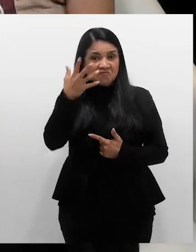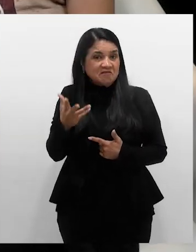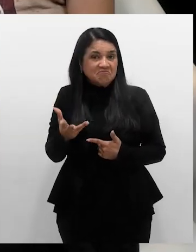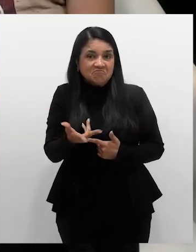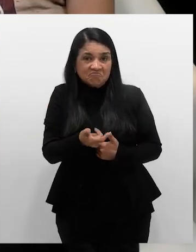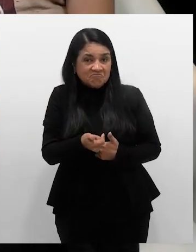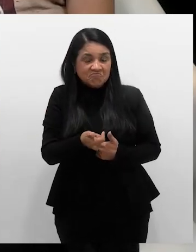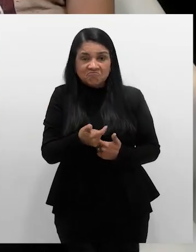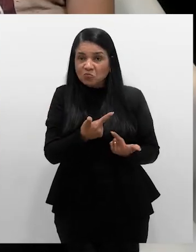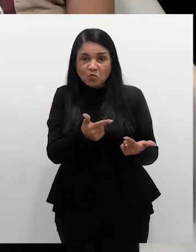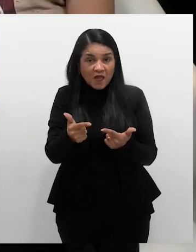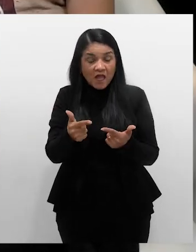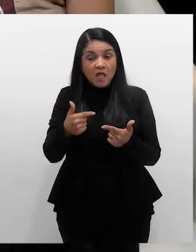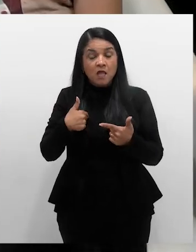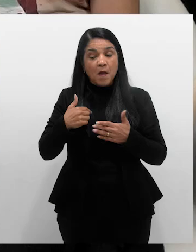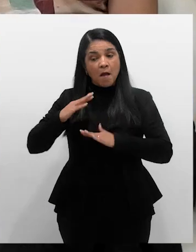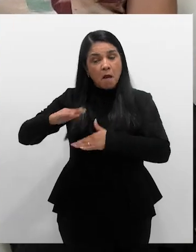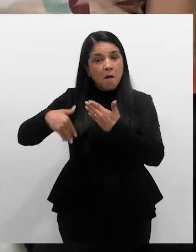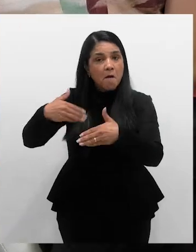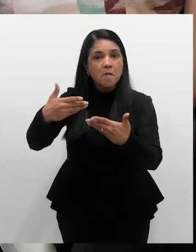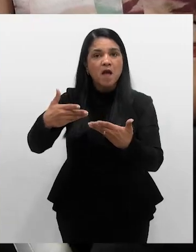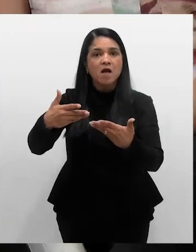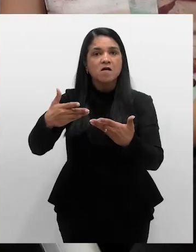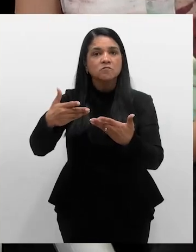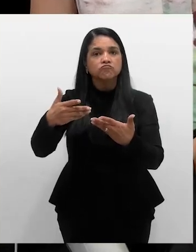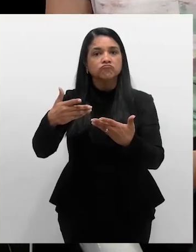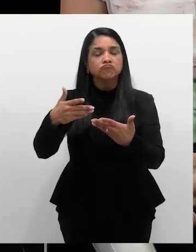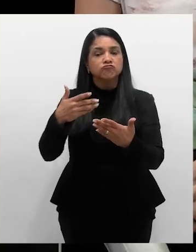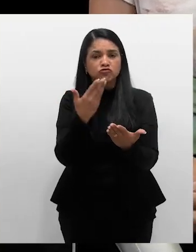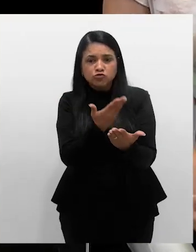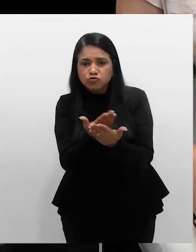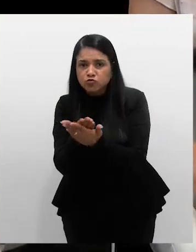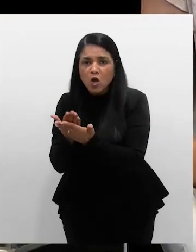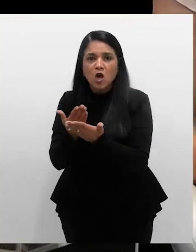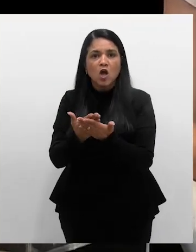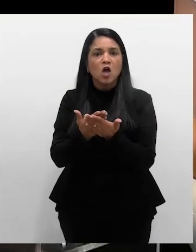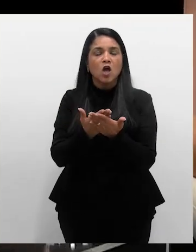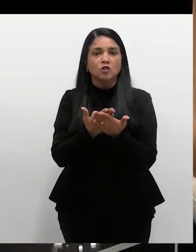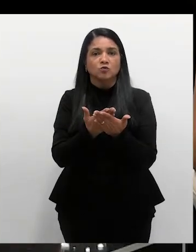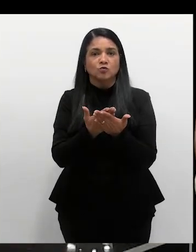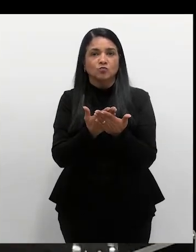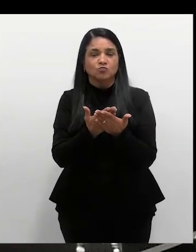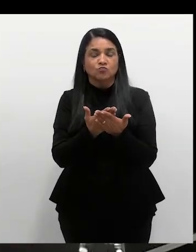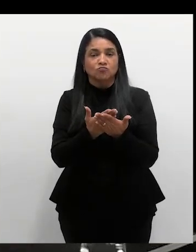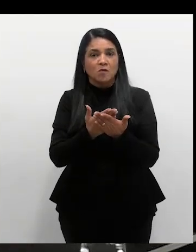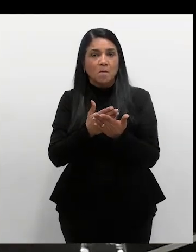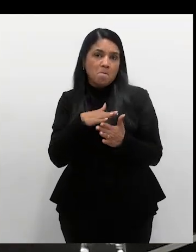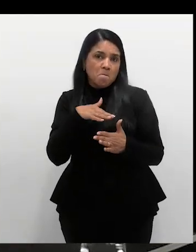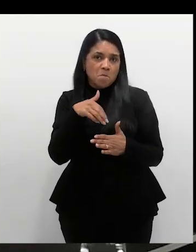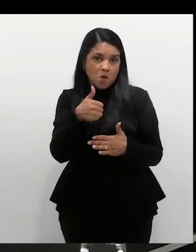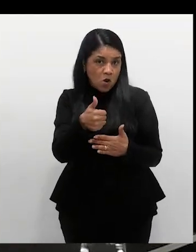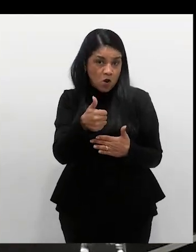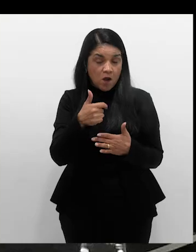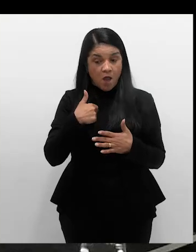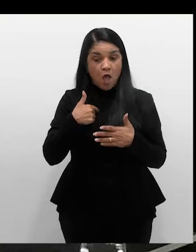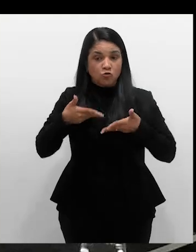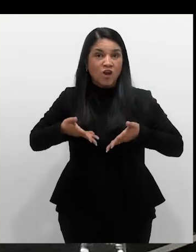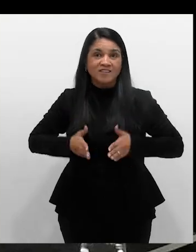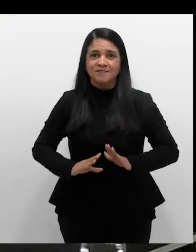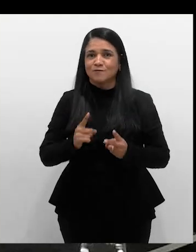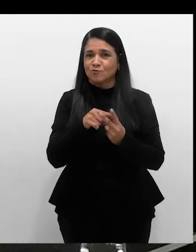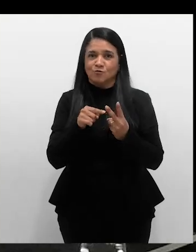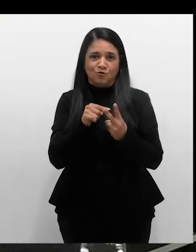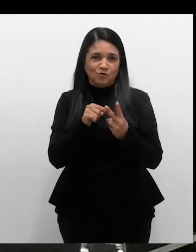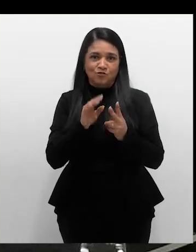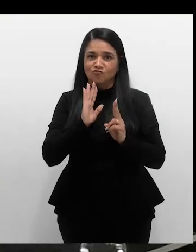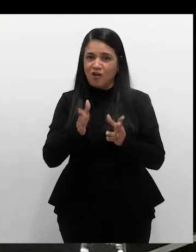carreira vão construindo, né, um trabalho que vai estudando e vai ficando cada vez melhor. Então, existem inúmeros, inclusive, que